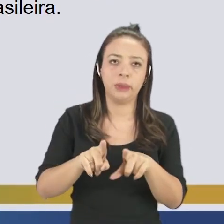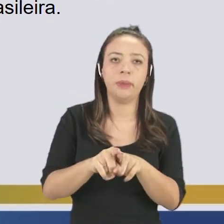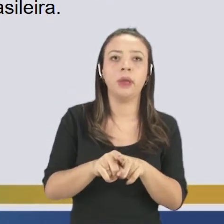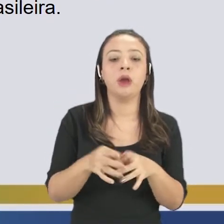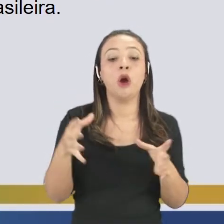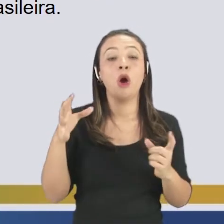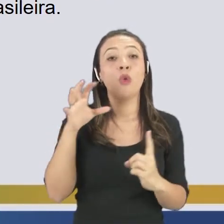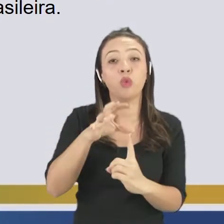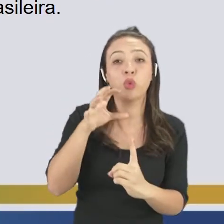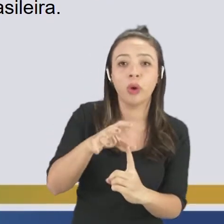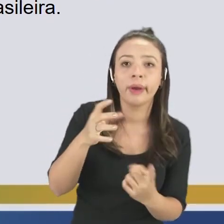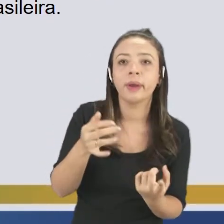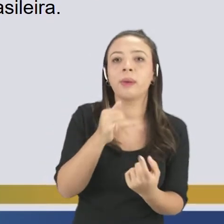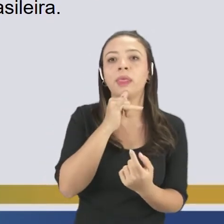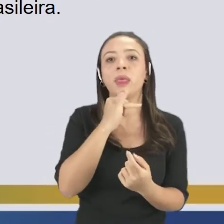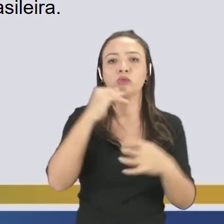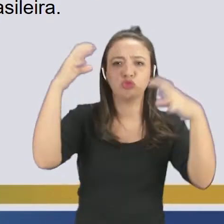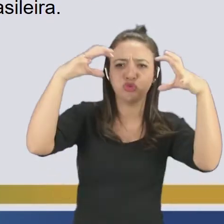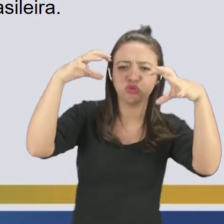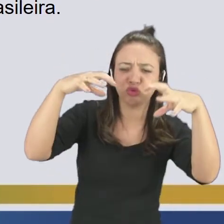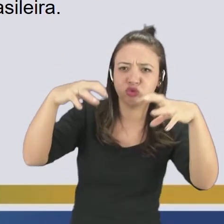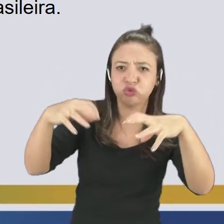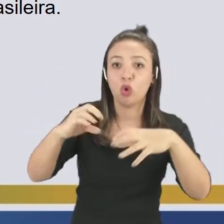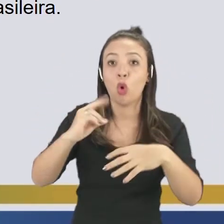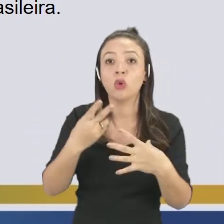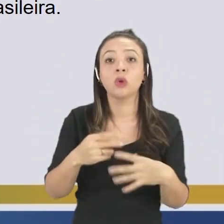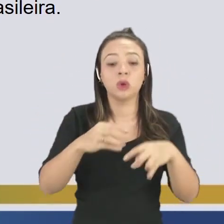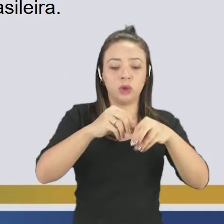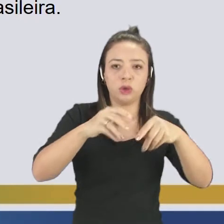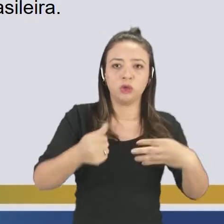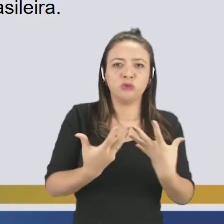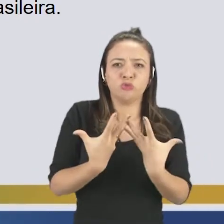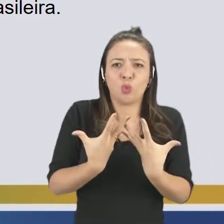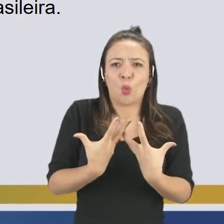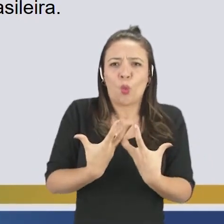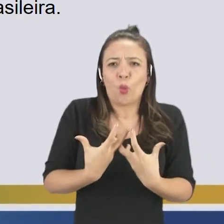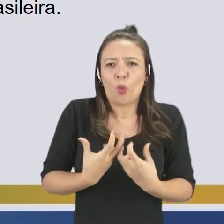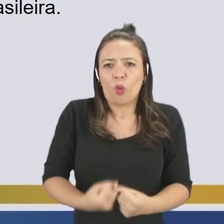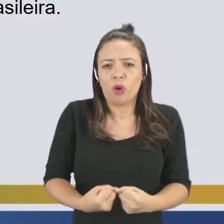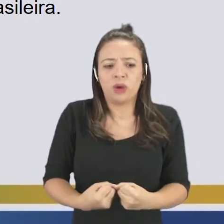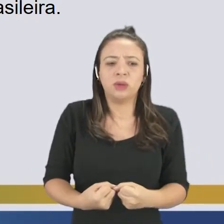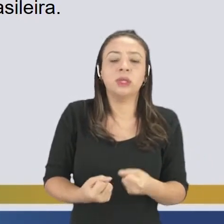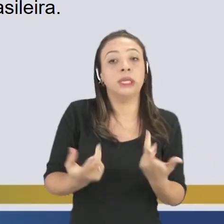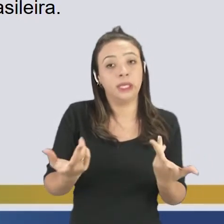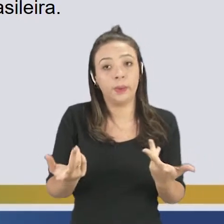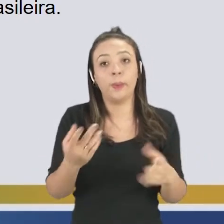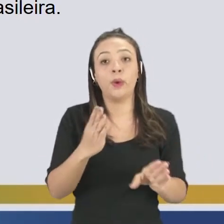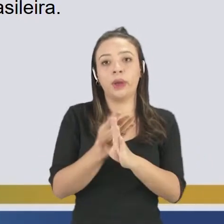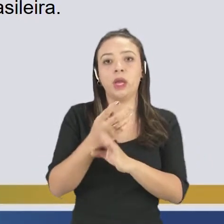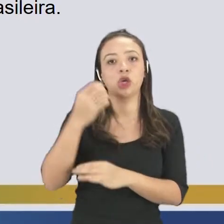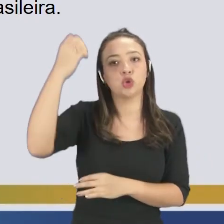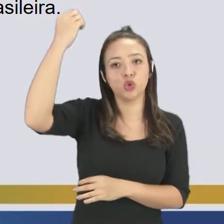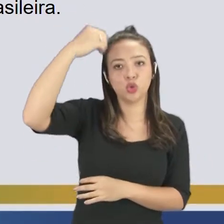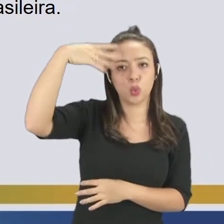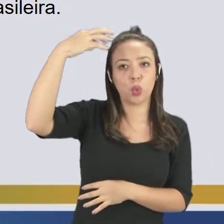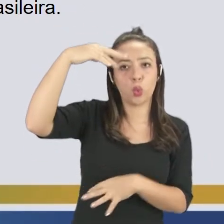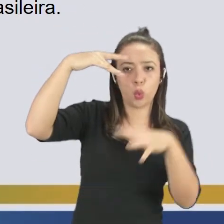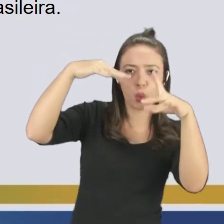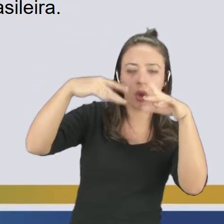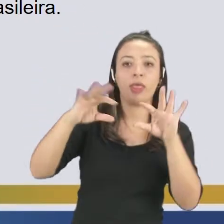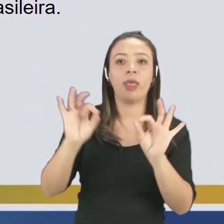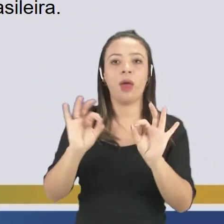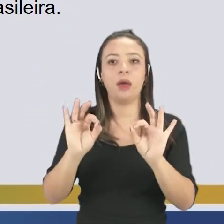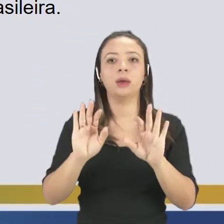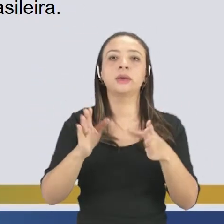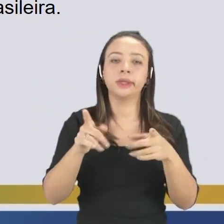como excesso de chuva ou seca exagerada, ou até mesmo redução da área